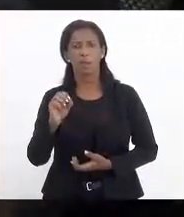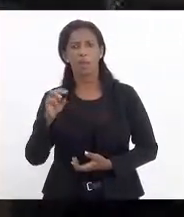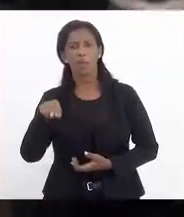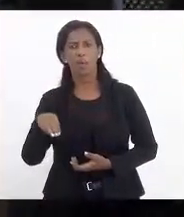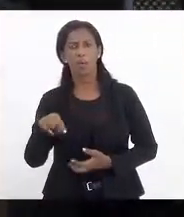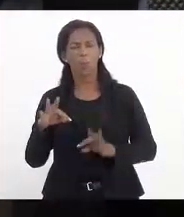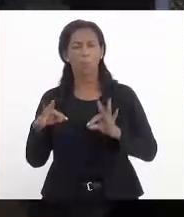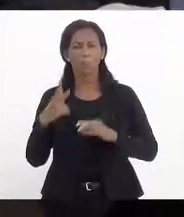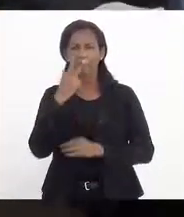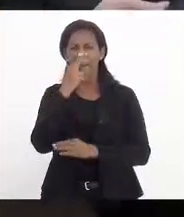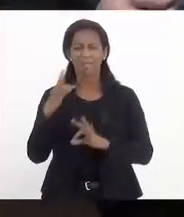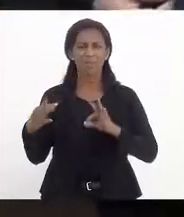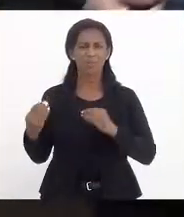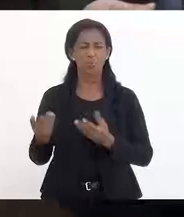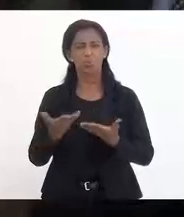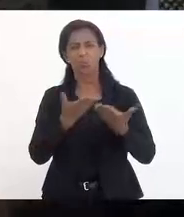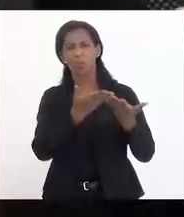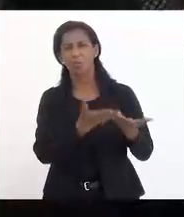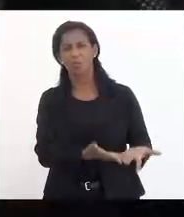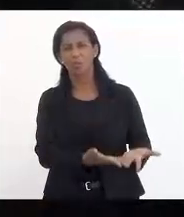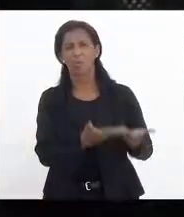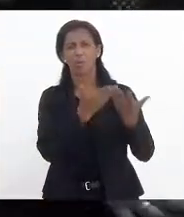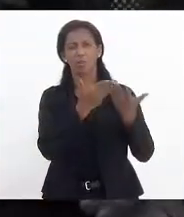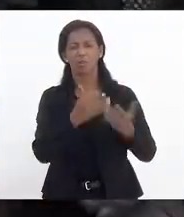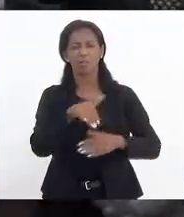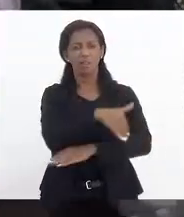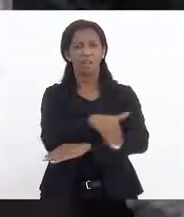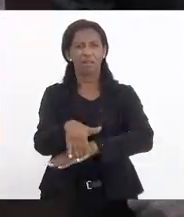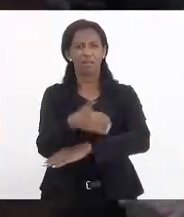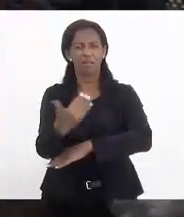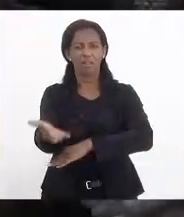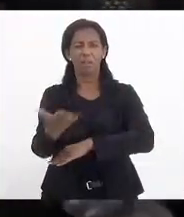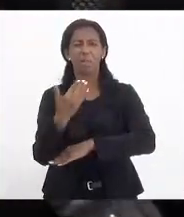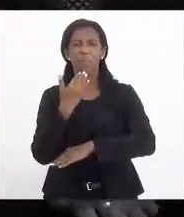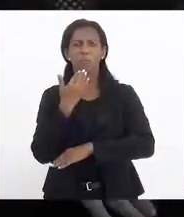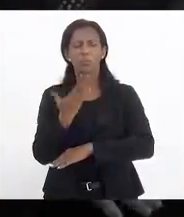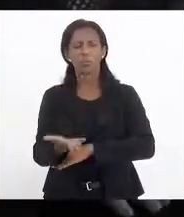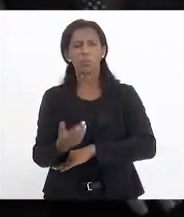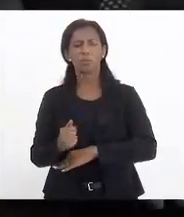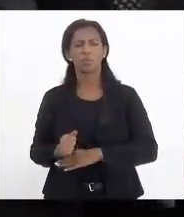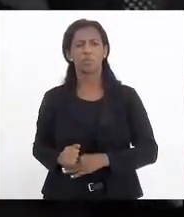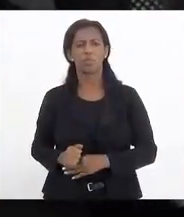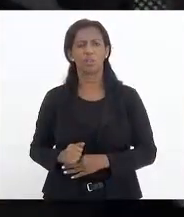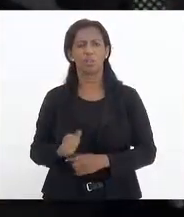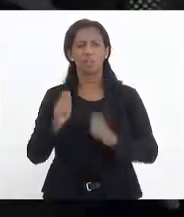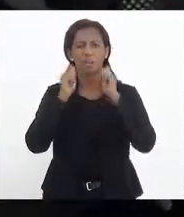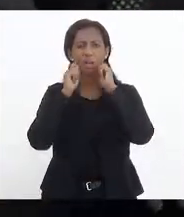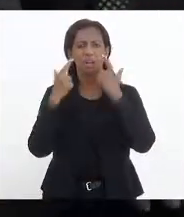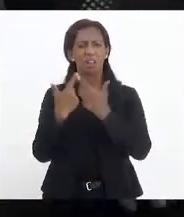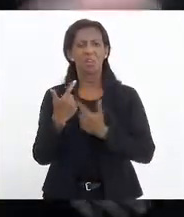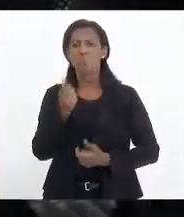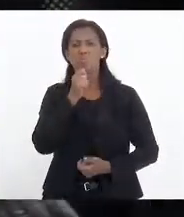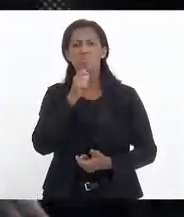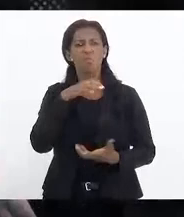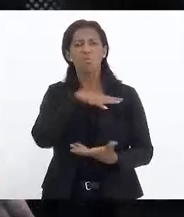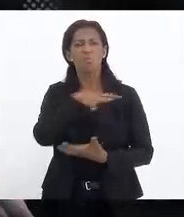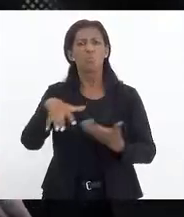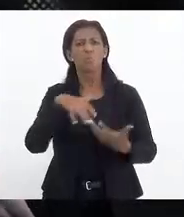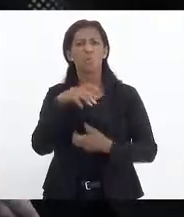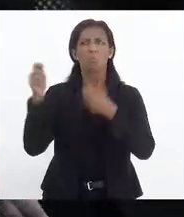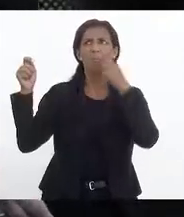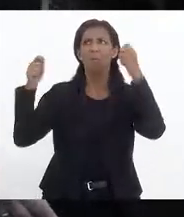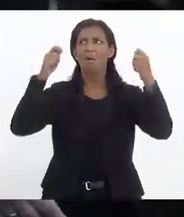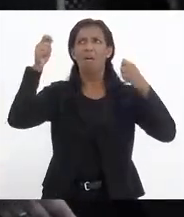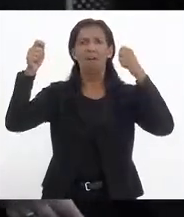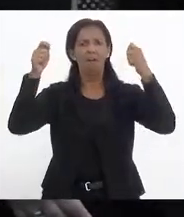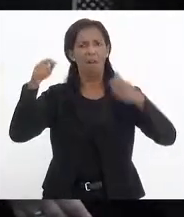totalidade aí. Eu acho que a LERJ poderia fazer um pedido à Polícia Militar, até porque nós somos parlamentares, a gente não tem medo de manifestação e já enfrentamos